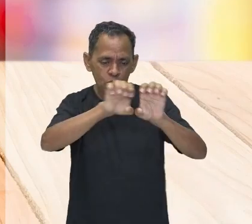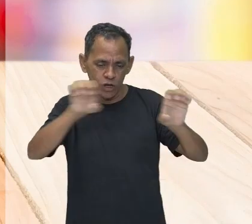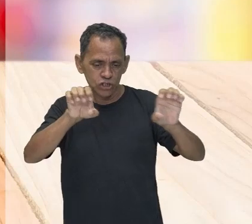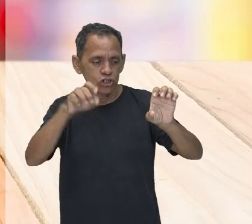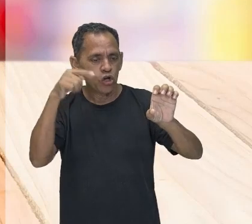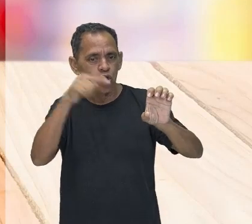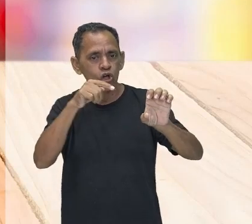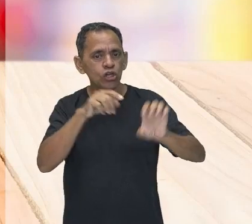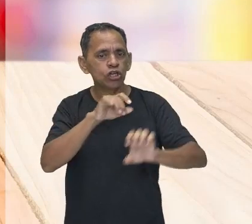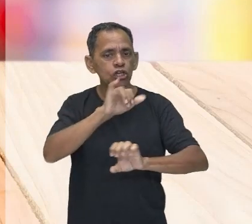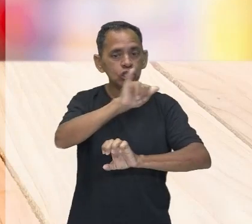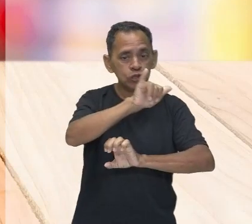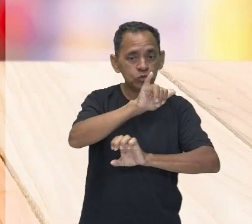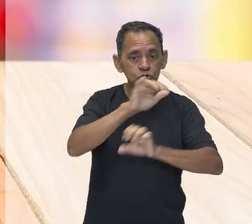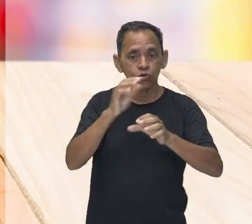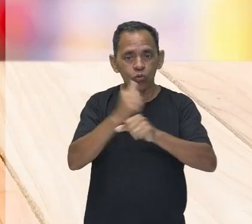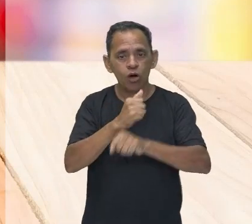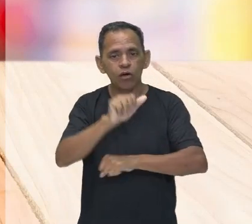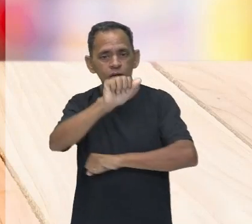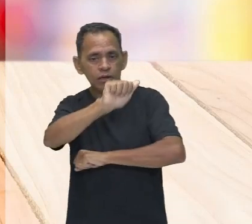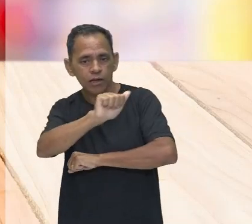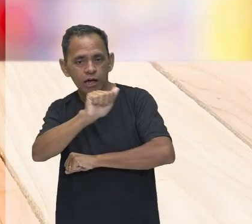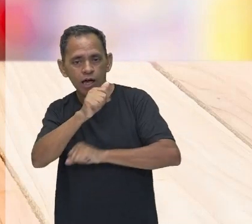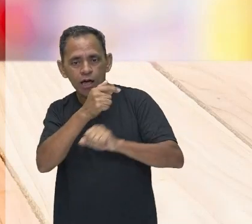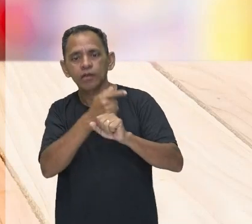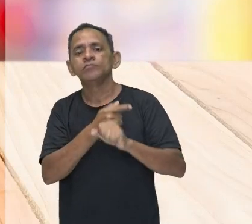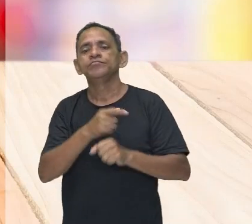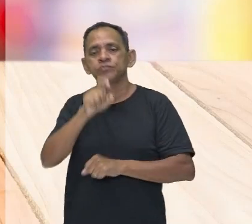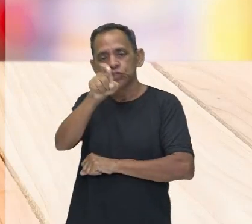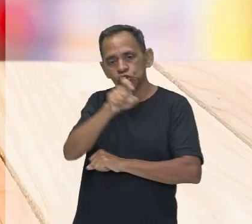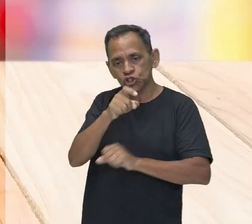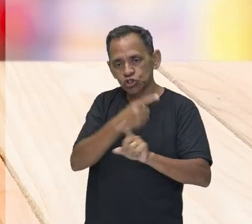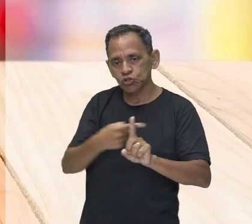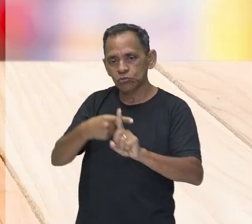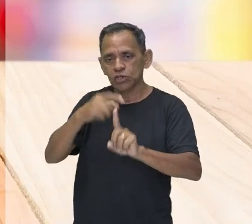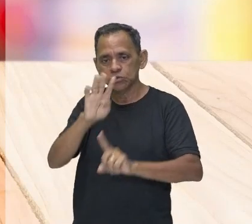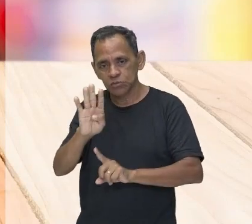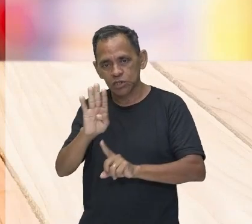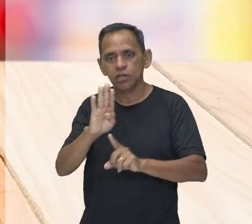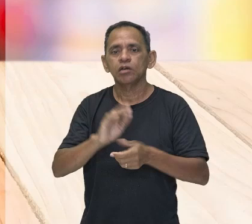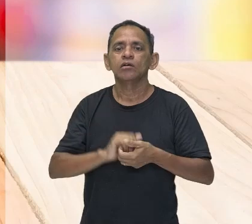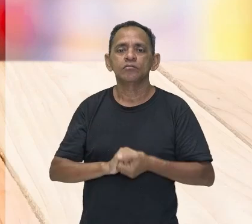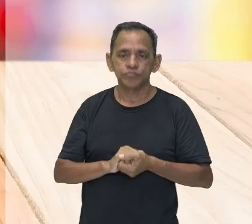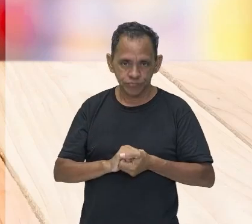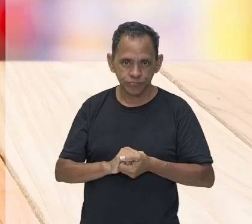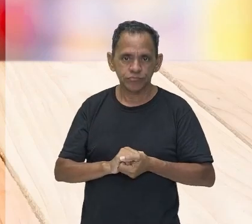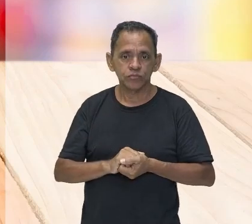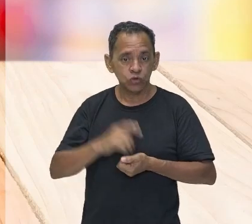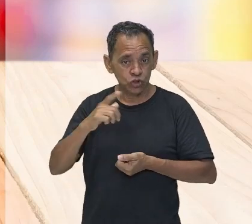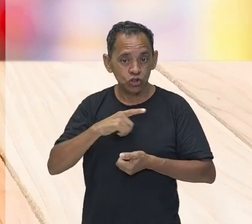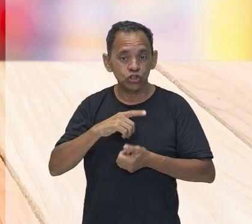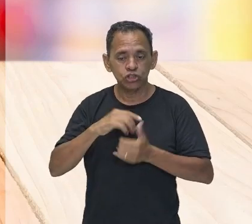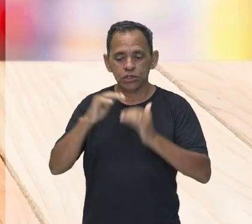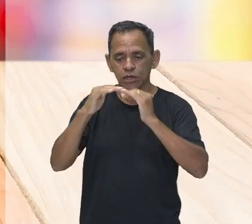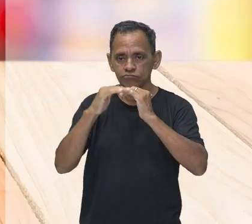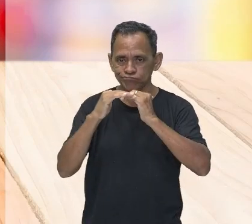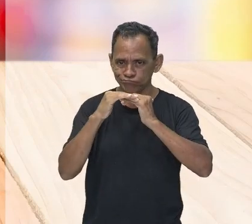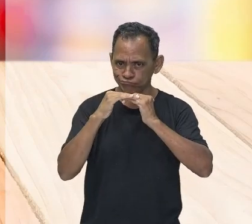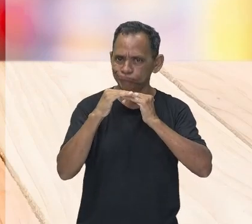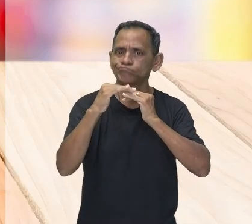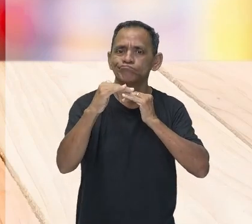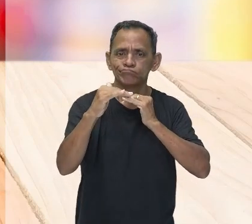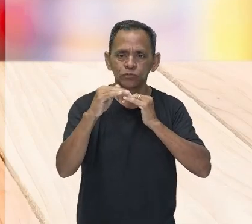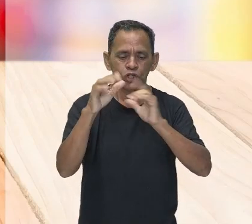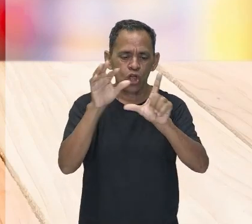igual a ax mais b. E o comportamento dele, né, é sempre linear, tá? Se ele for um